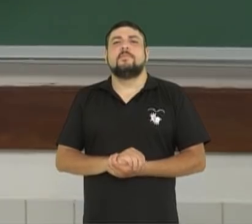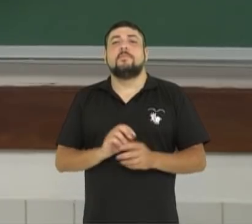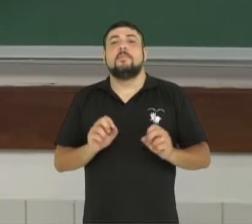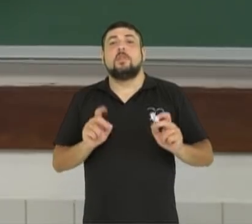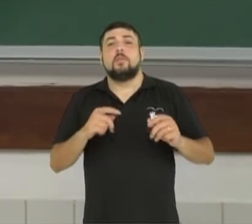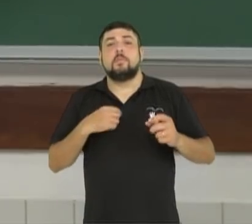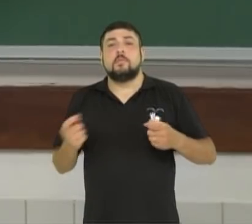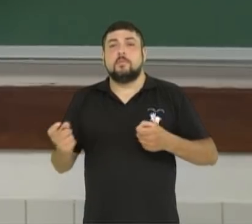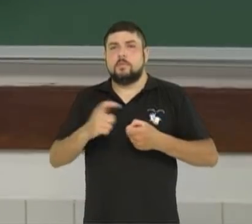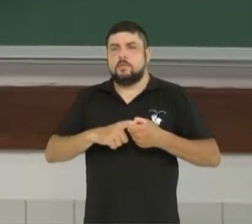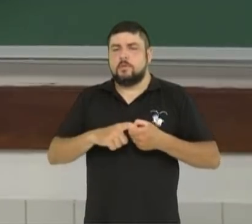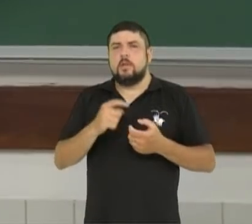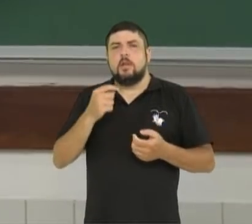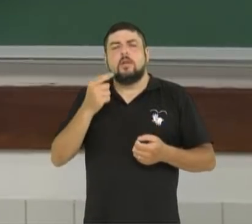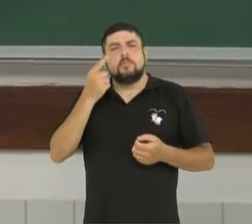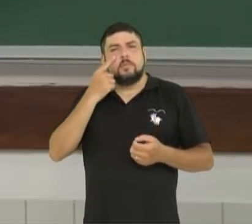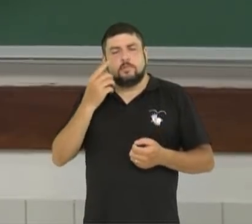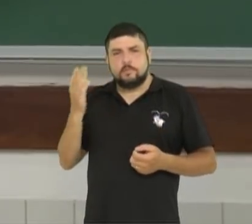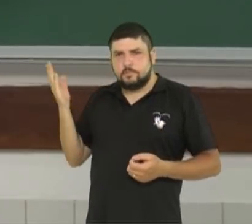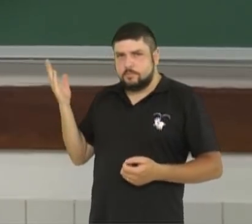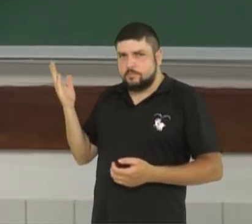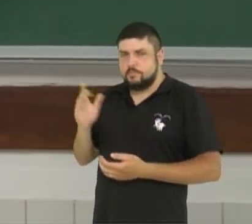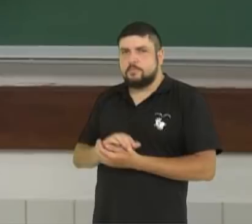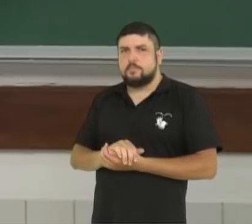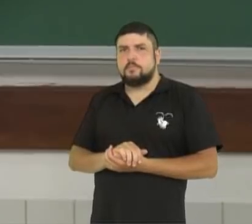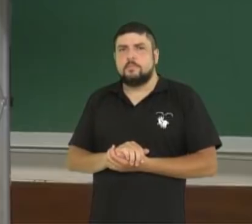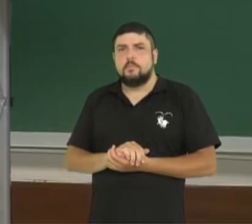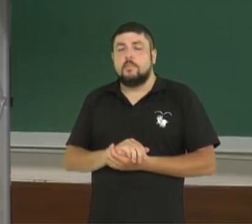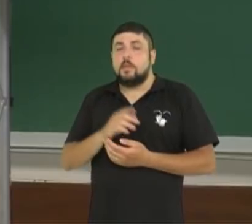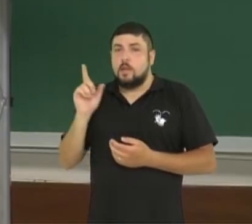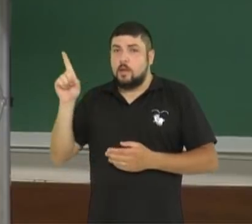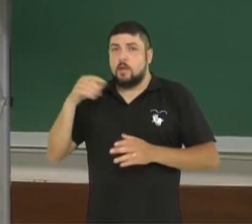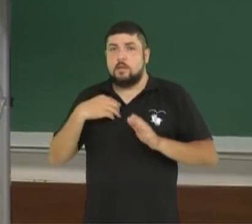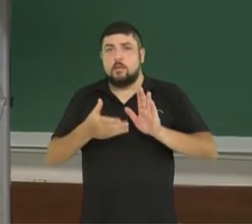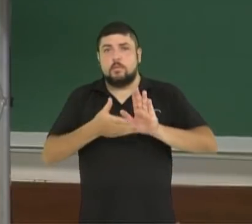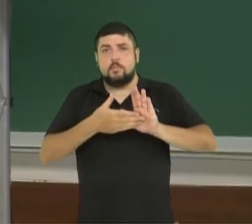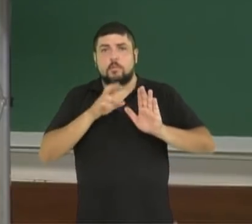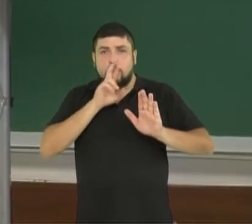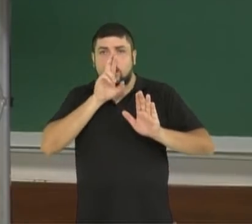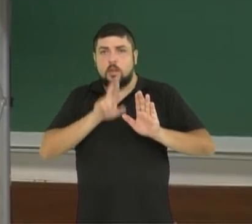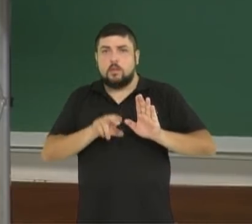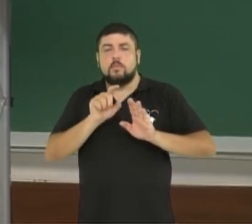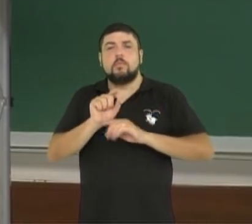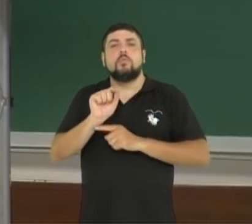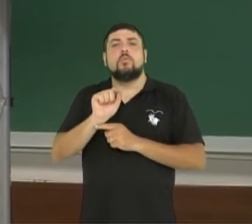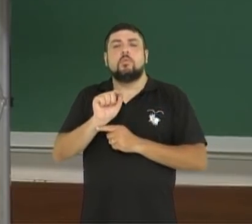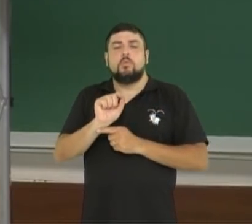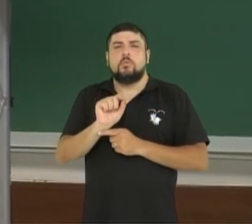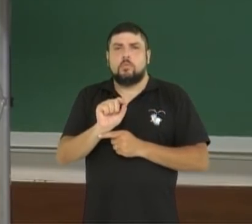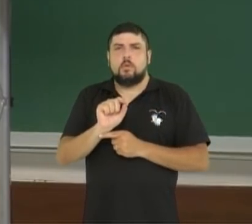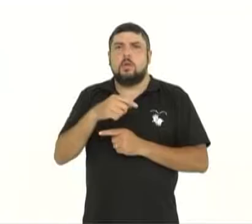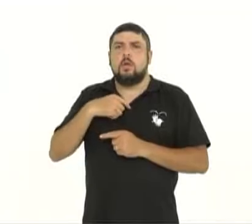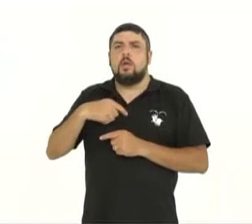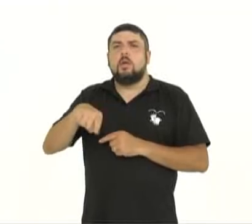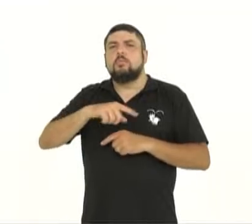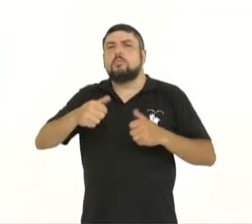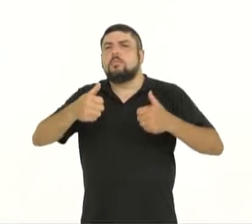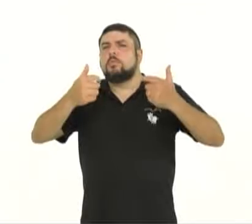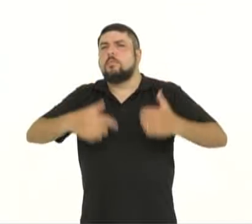Retornando então, pessoal, observem lá, né, que uma possibilidade de resposta, né, seria a gente dizer que